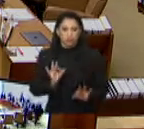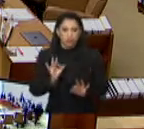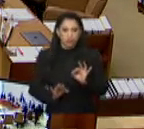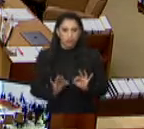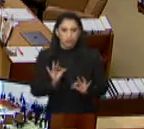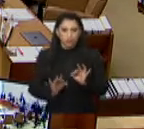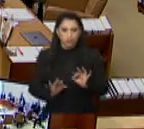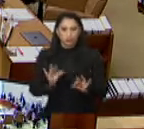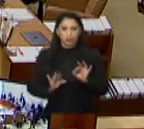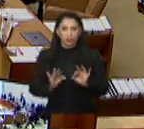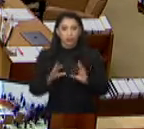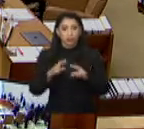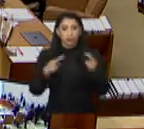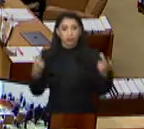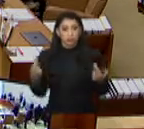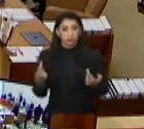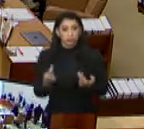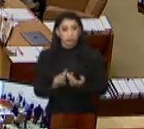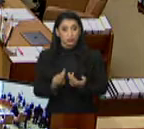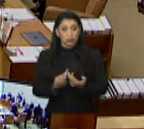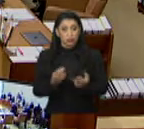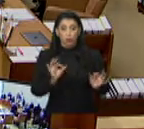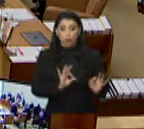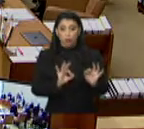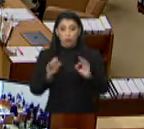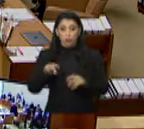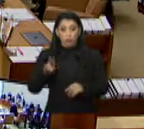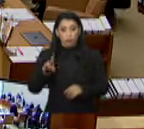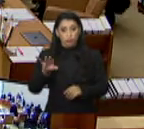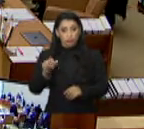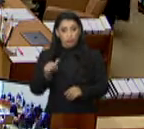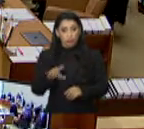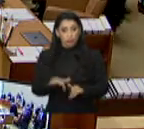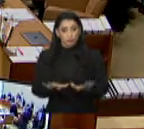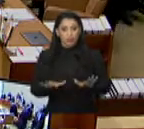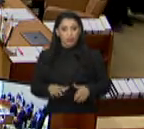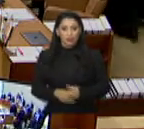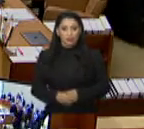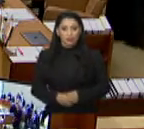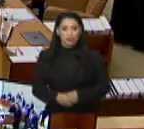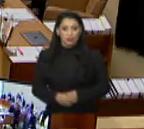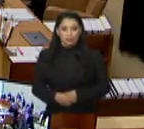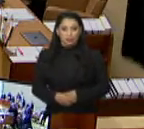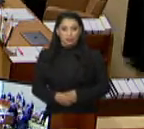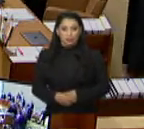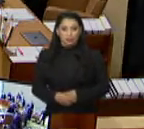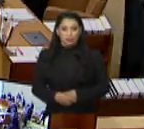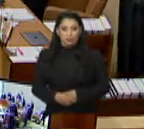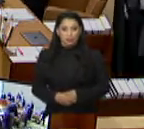efetuados na sessão agora acompanhamos como sempre ao vivo direto do Plenário